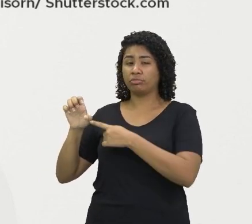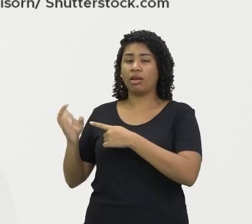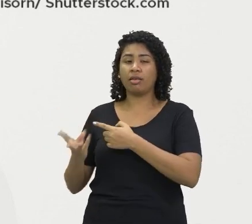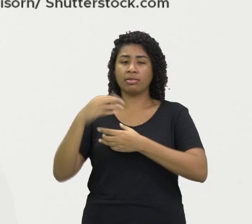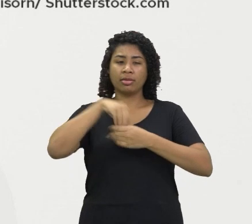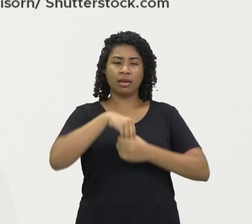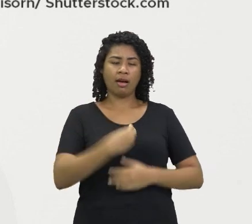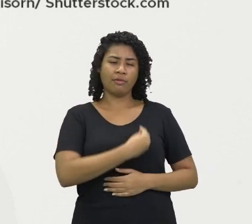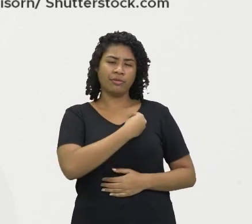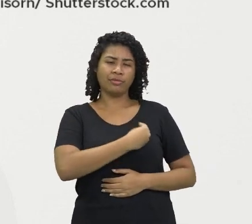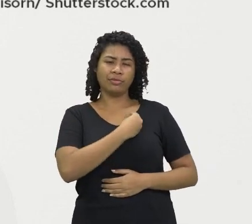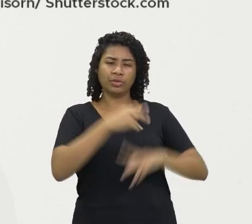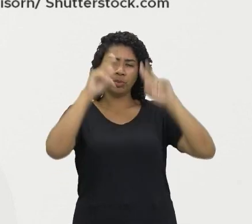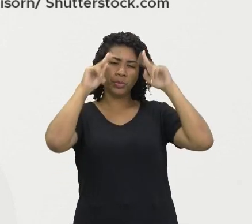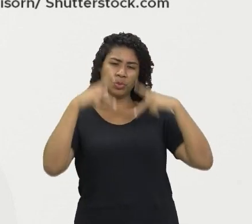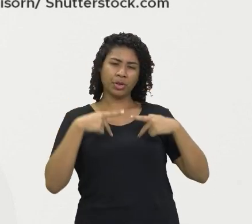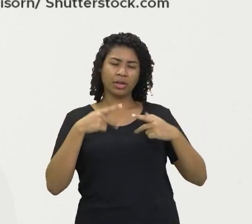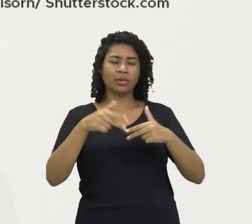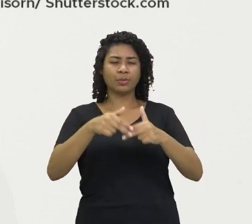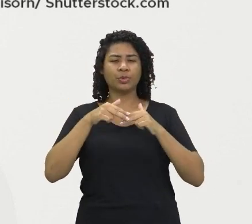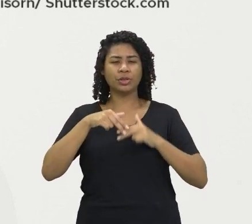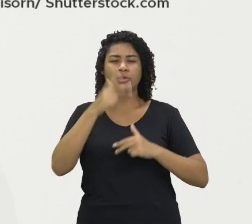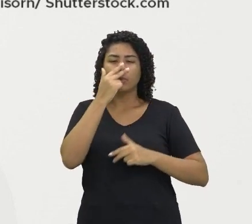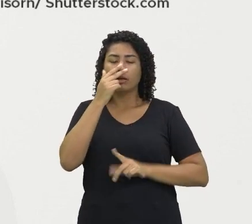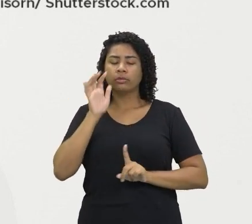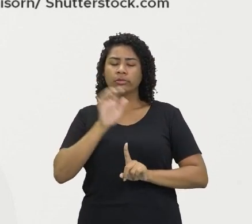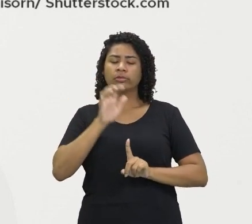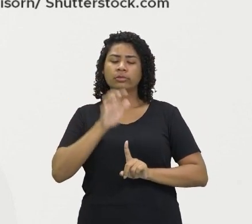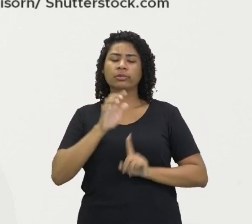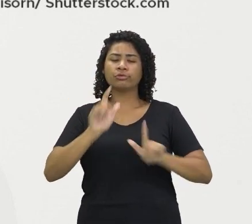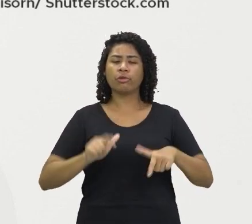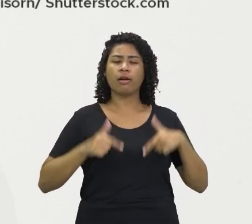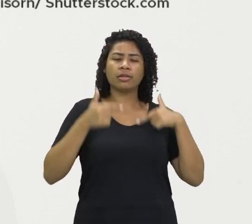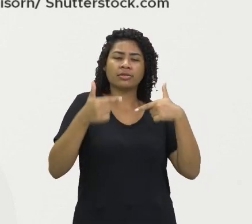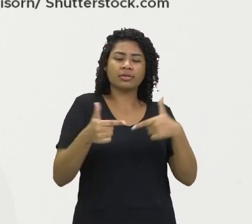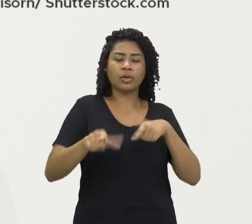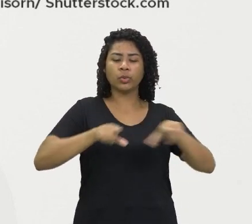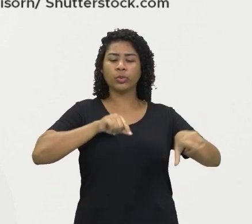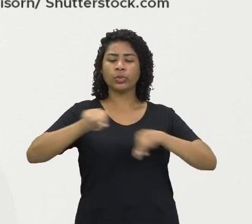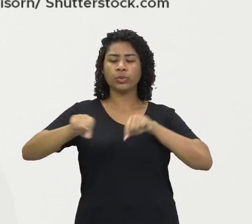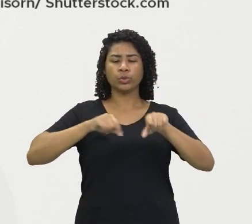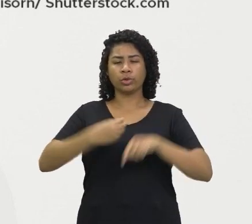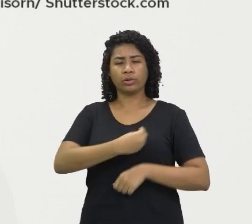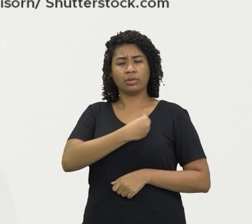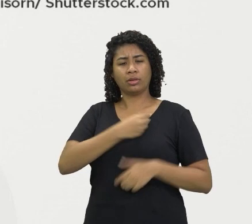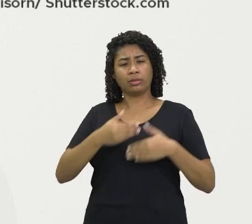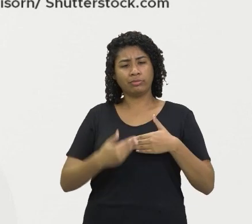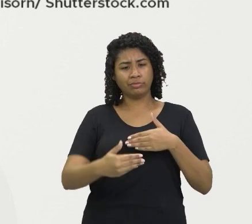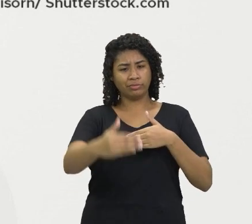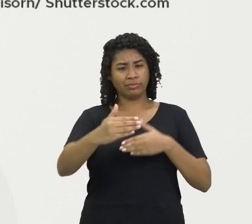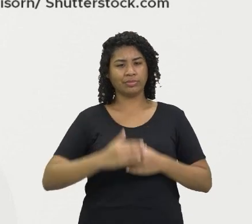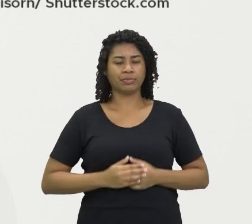pessoa. Meu caro aluno, minha cara aluna, nós podemos dizer que existem pessoas que